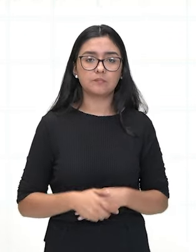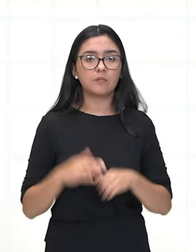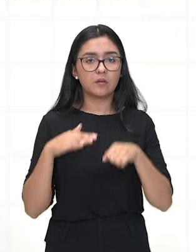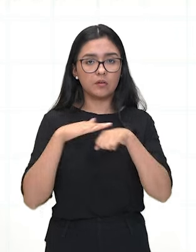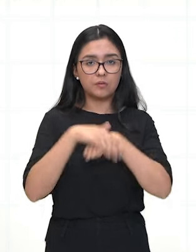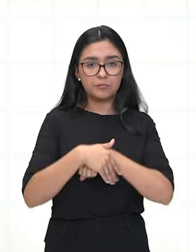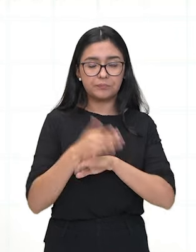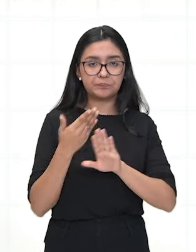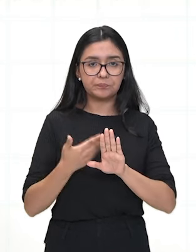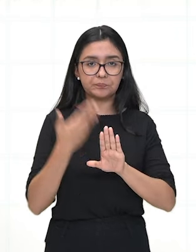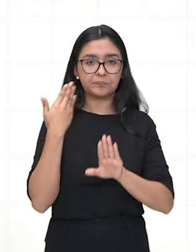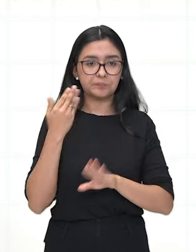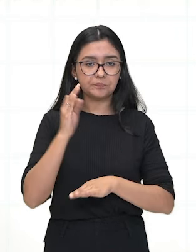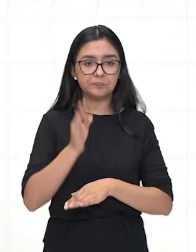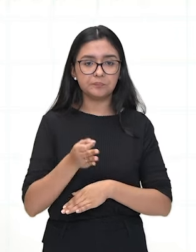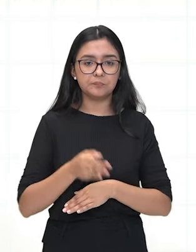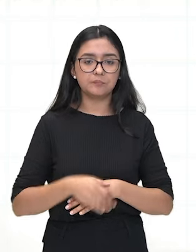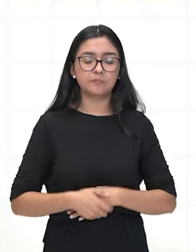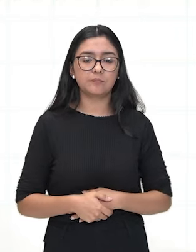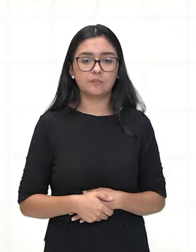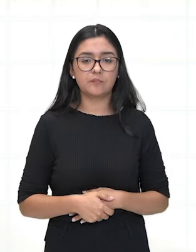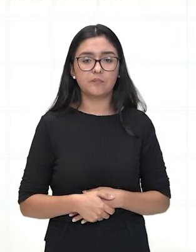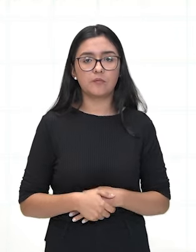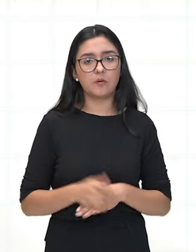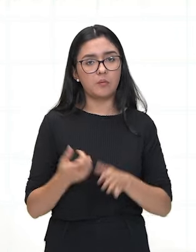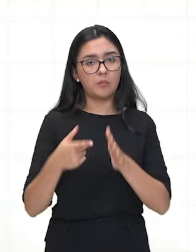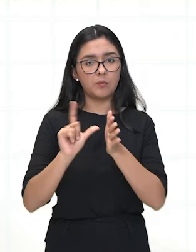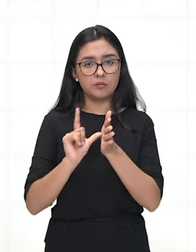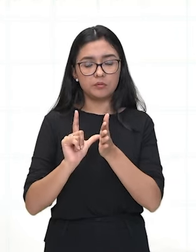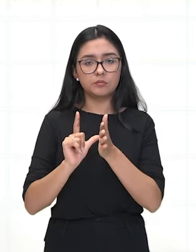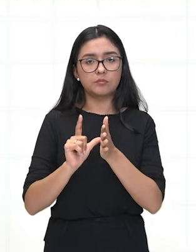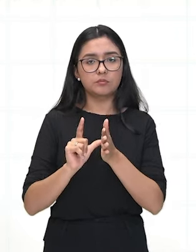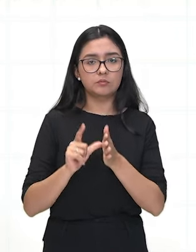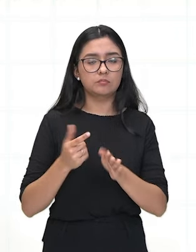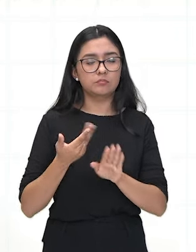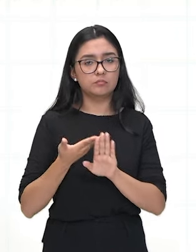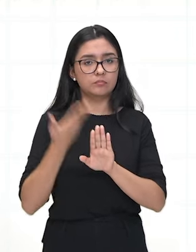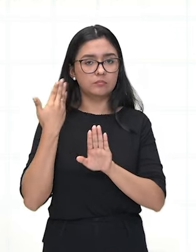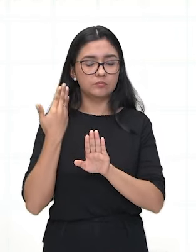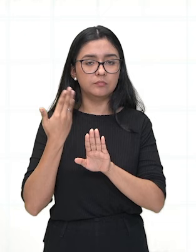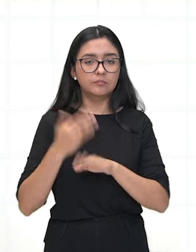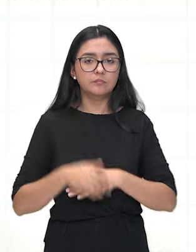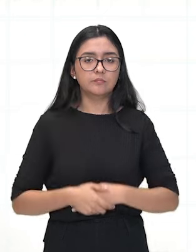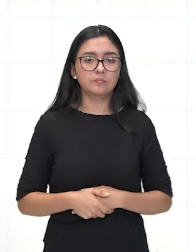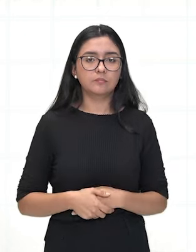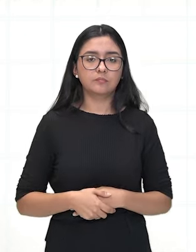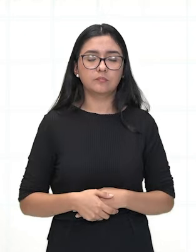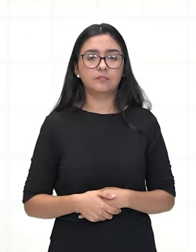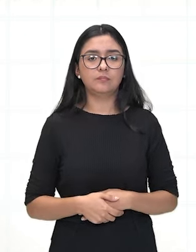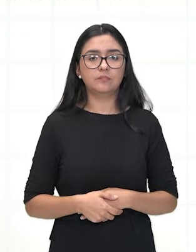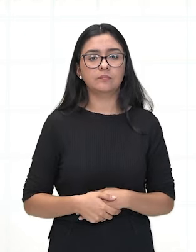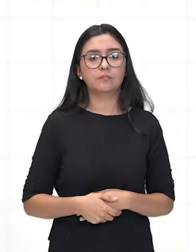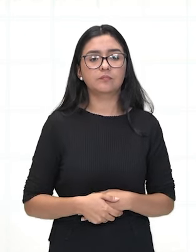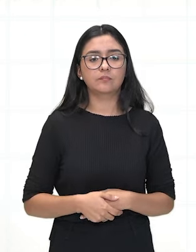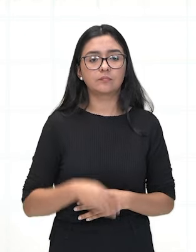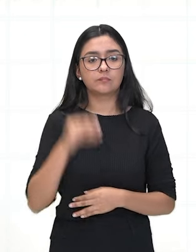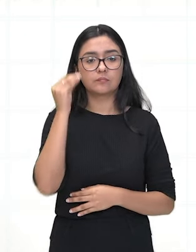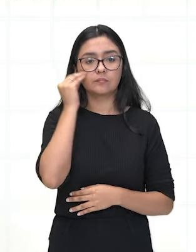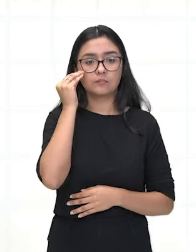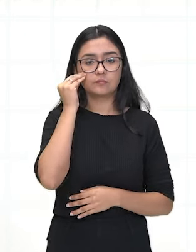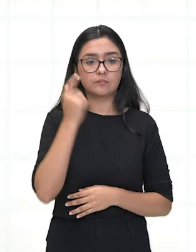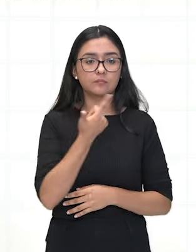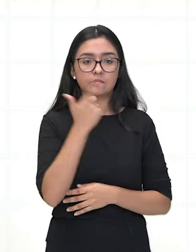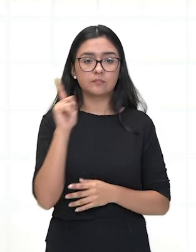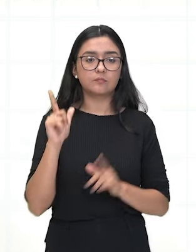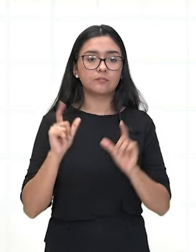passada ou na noite anterior noite de ontem certo e vamos ver também mais umas